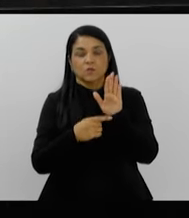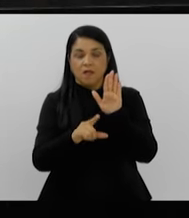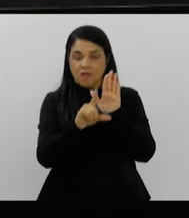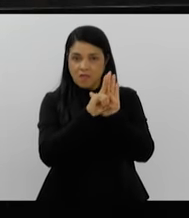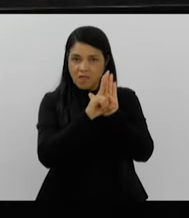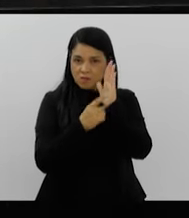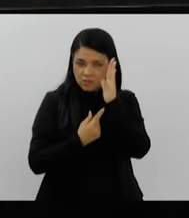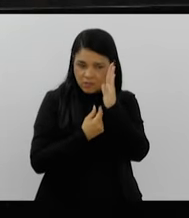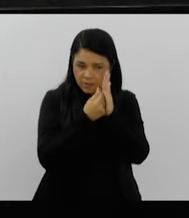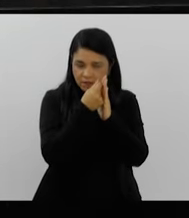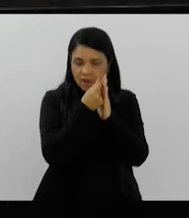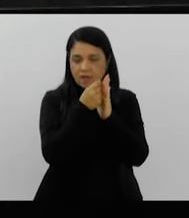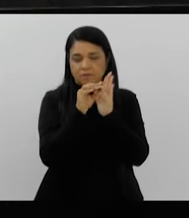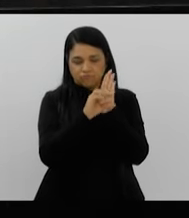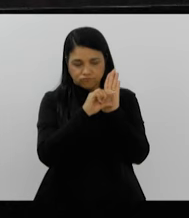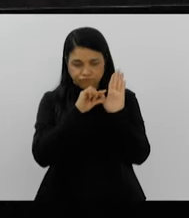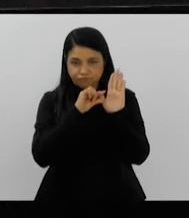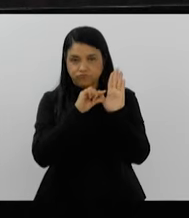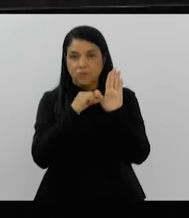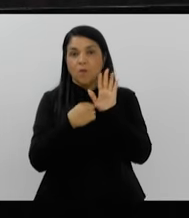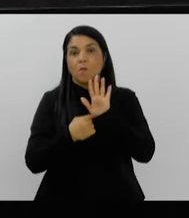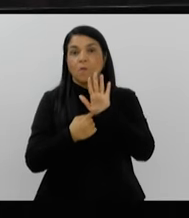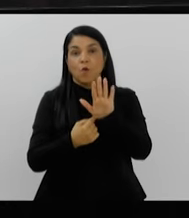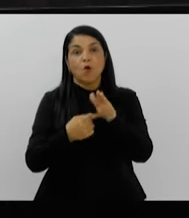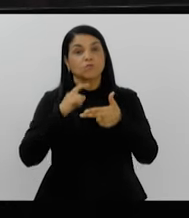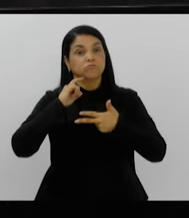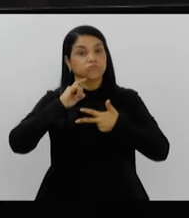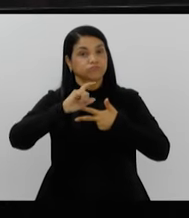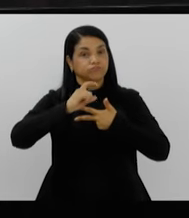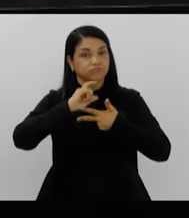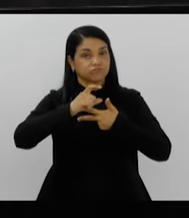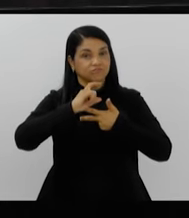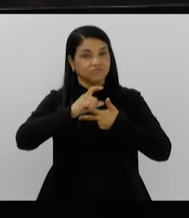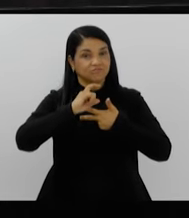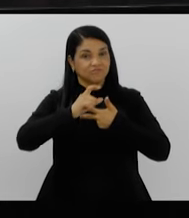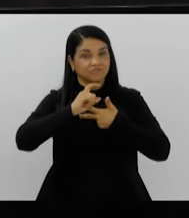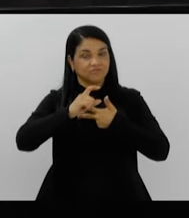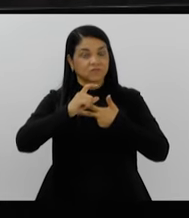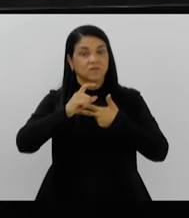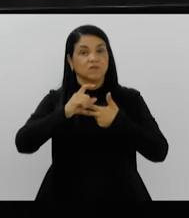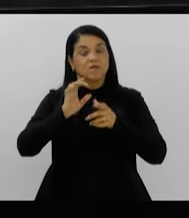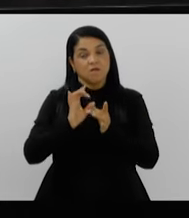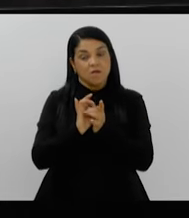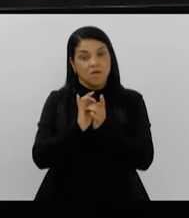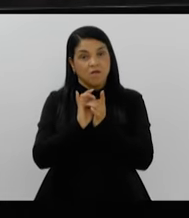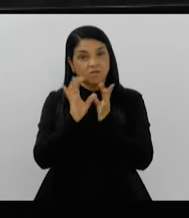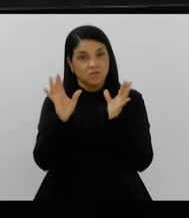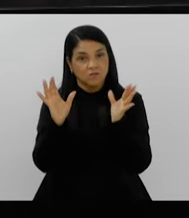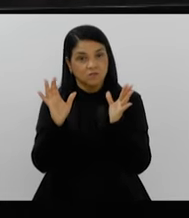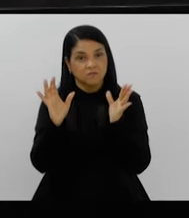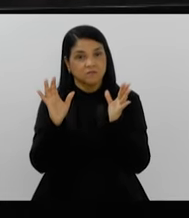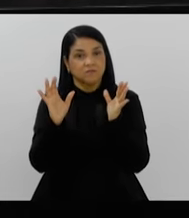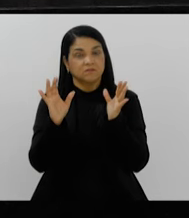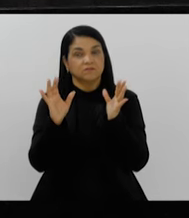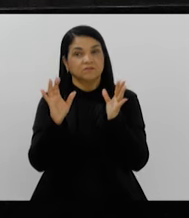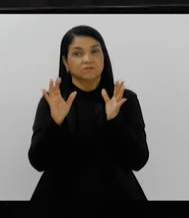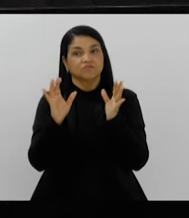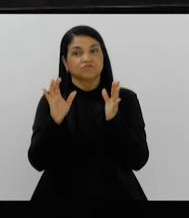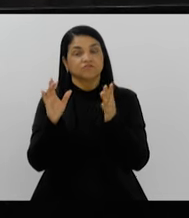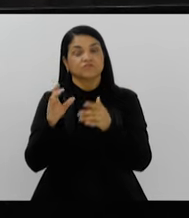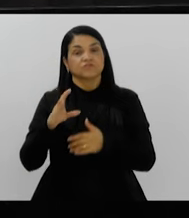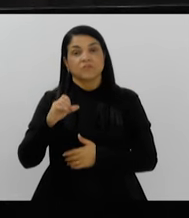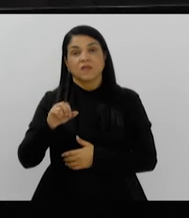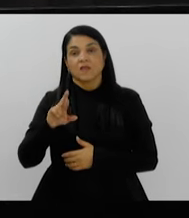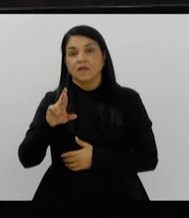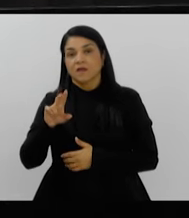orçamentária já traz que o Poder Executivo fica autorizado a contrair